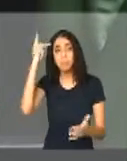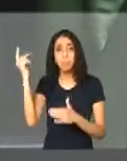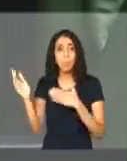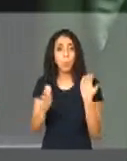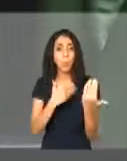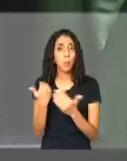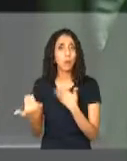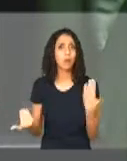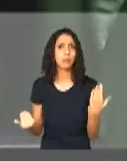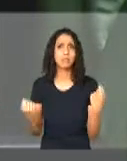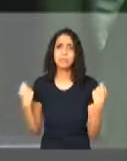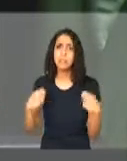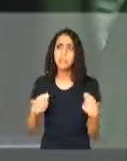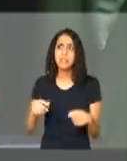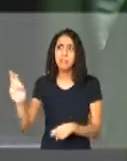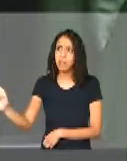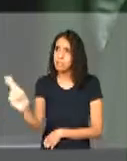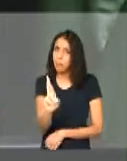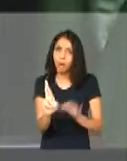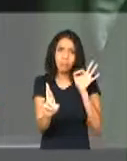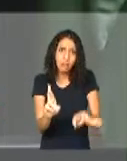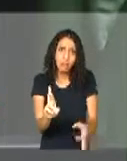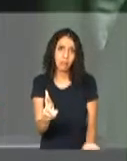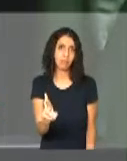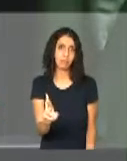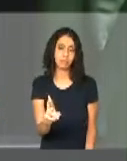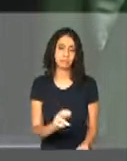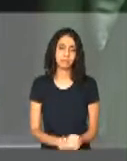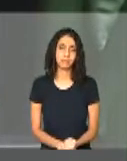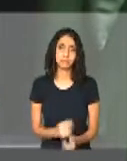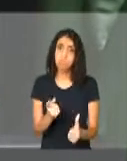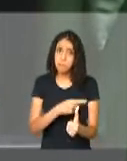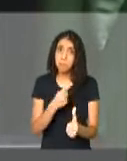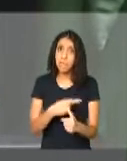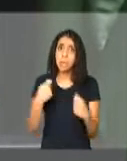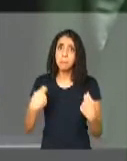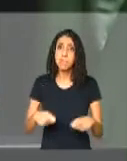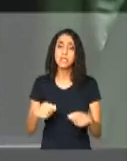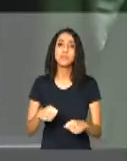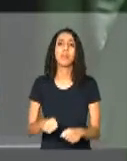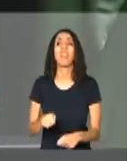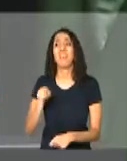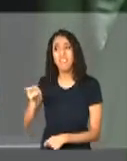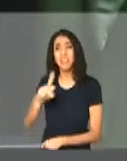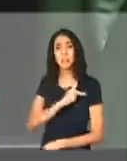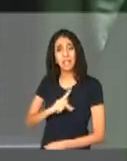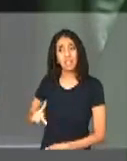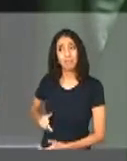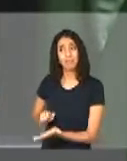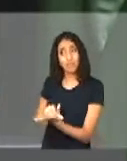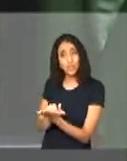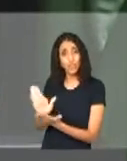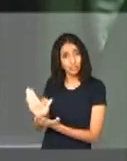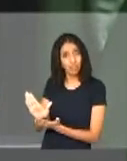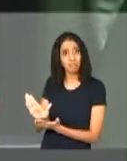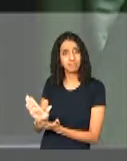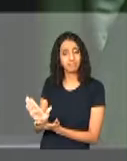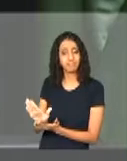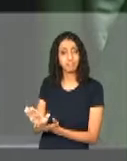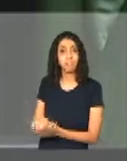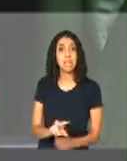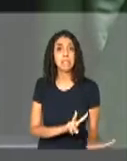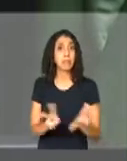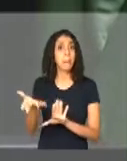respostas contundentes. A primeira delas deve ser a queda do presidente da Vale. Semana passada